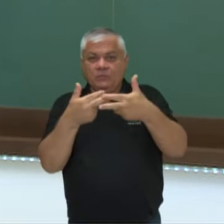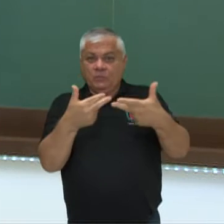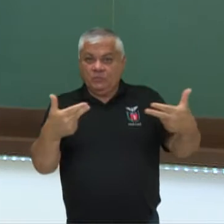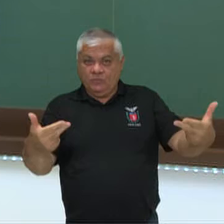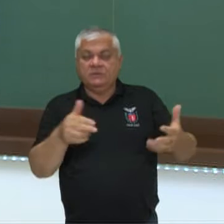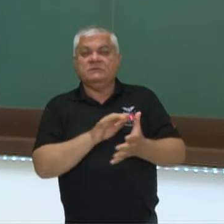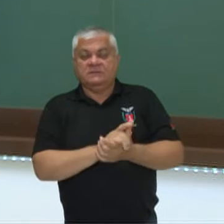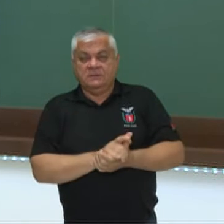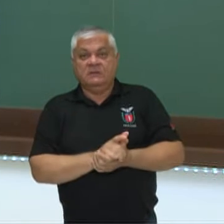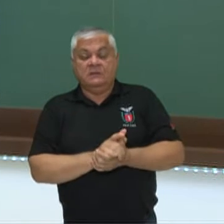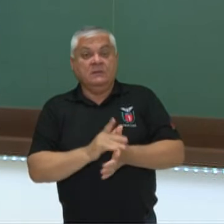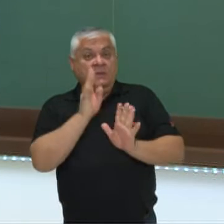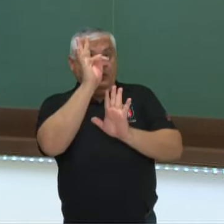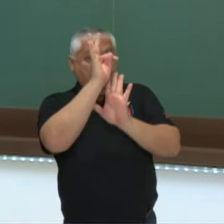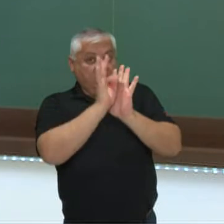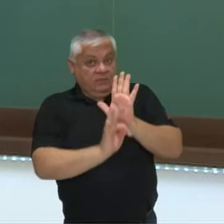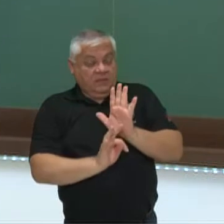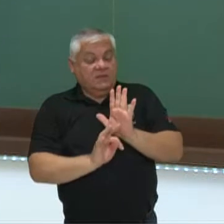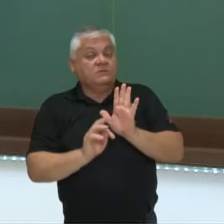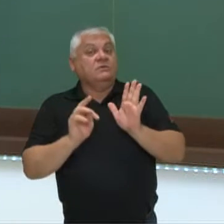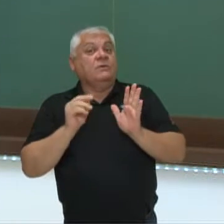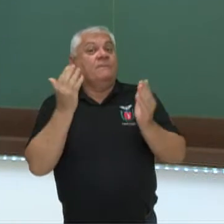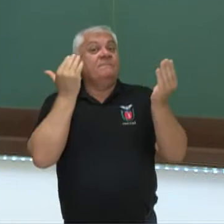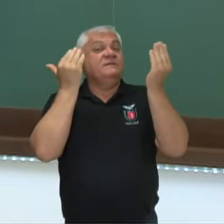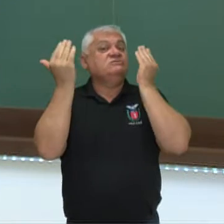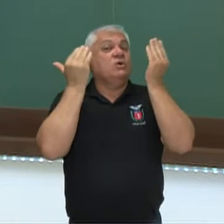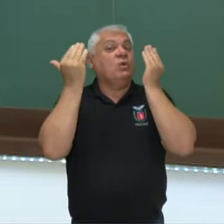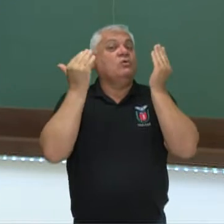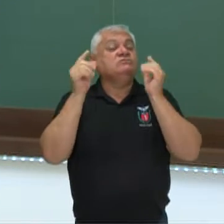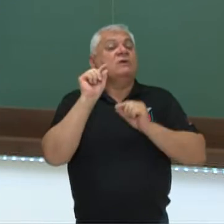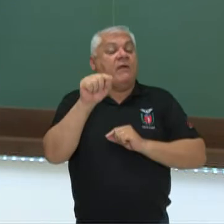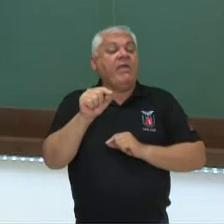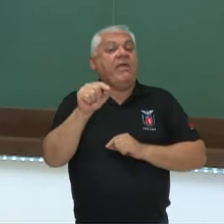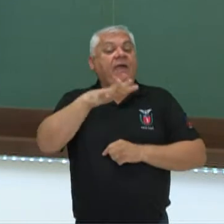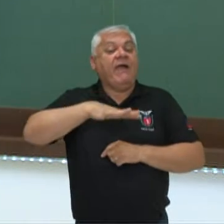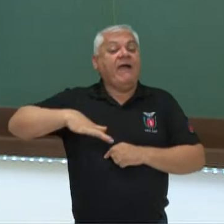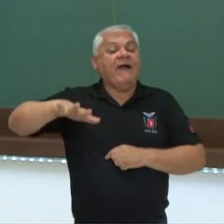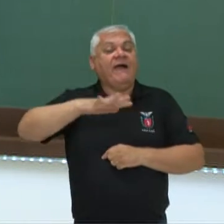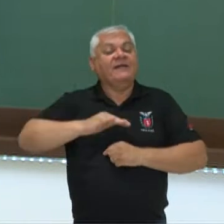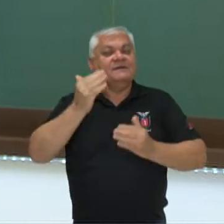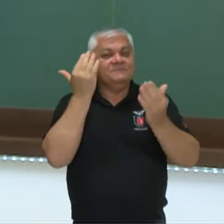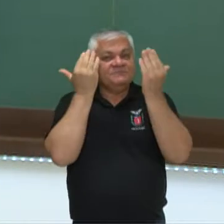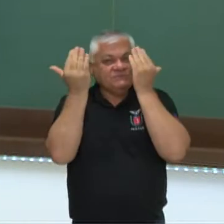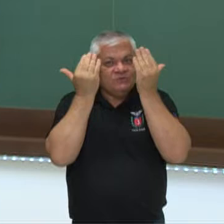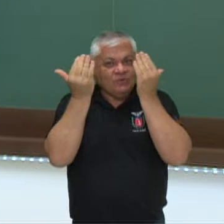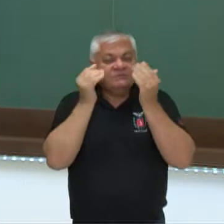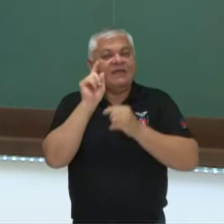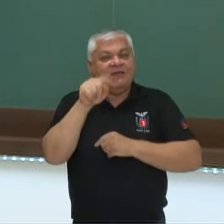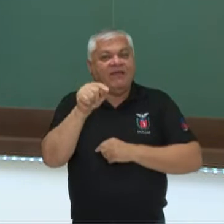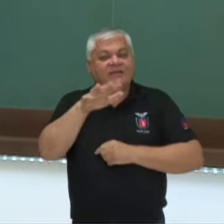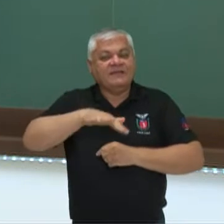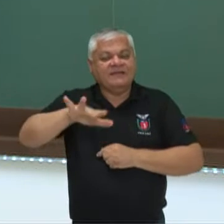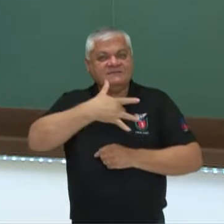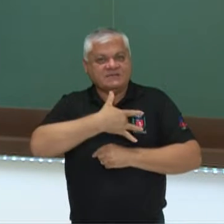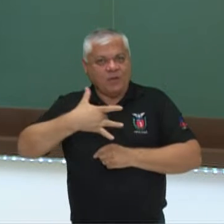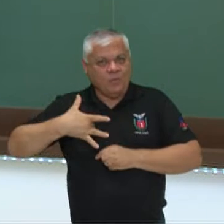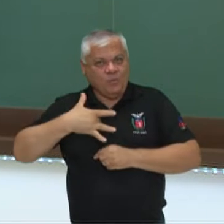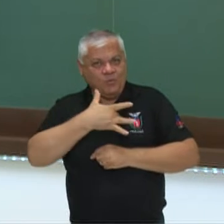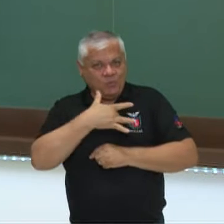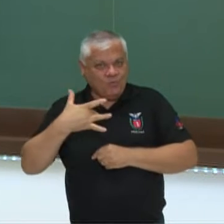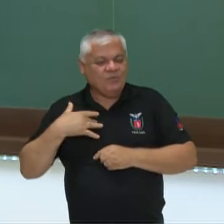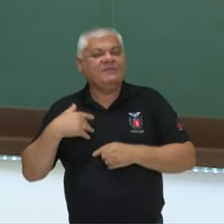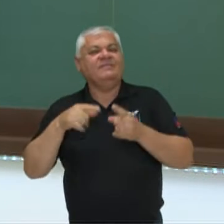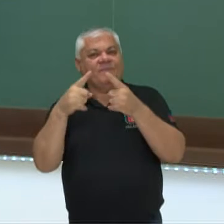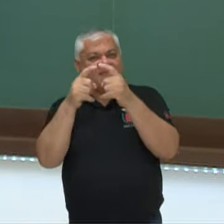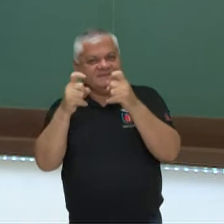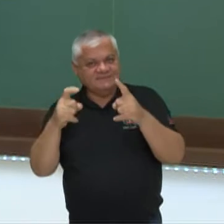Apesar do texto se chamar psicologia, né? Uma das principais áreas do campo da saúde, saúde com as ciências